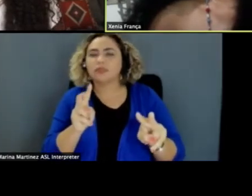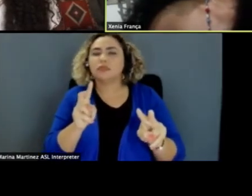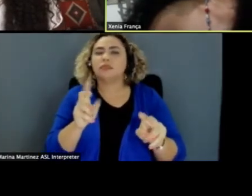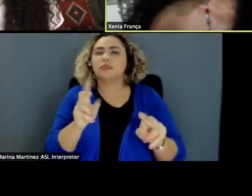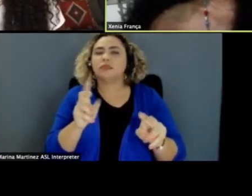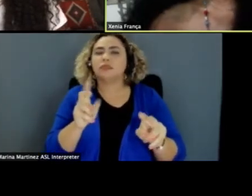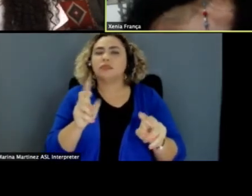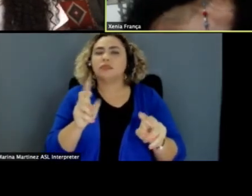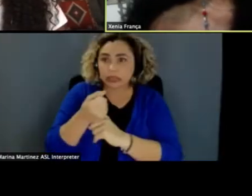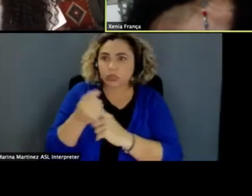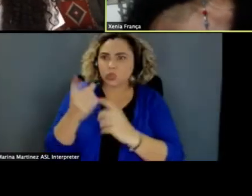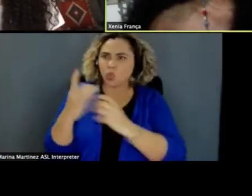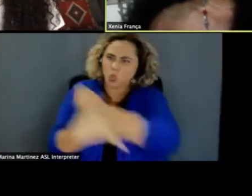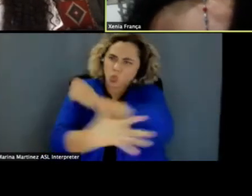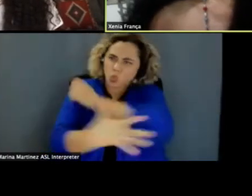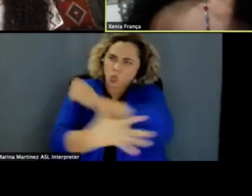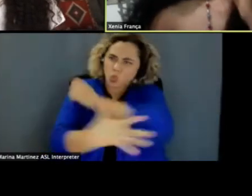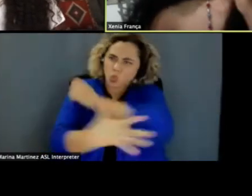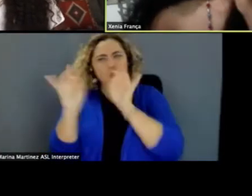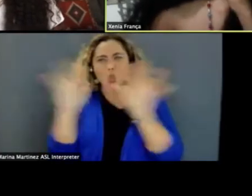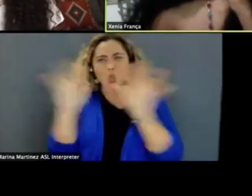situações extremas de pobreza.